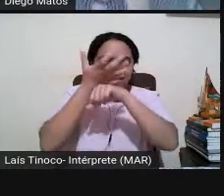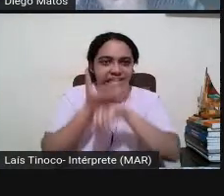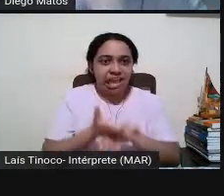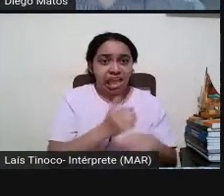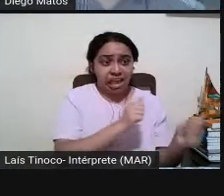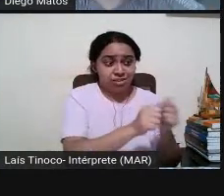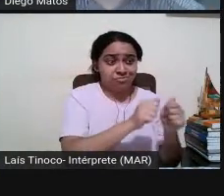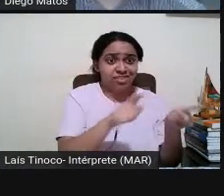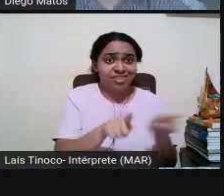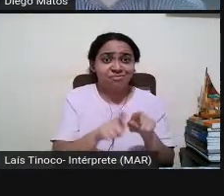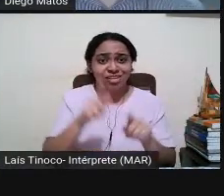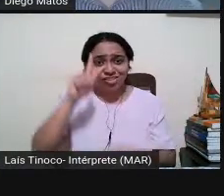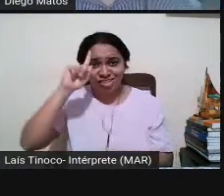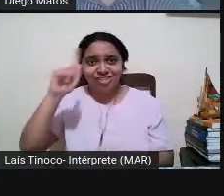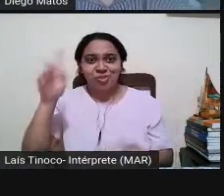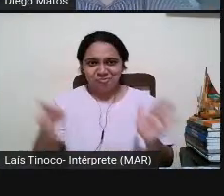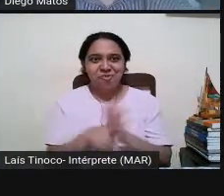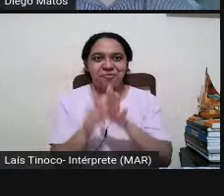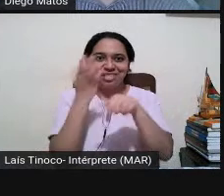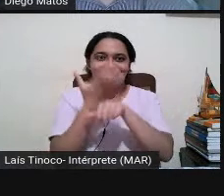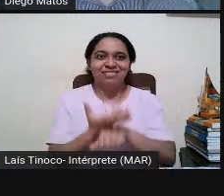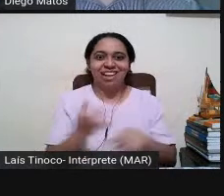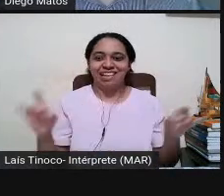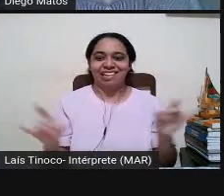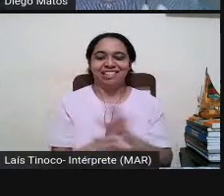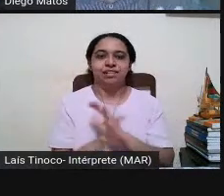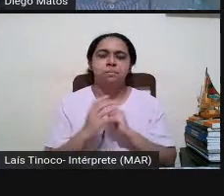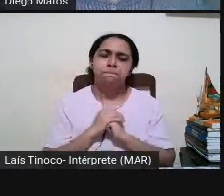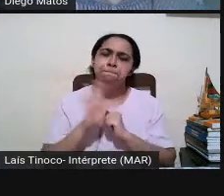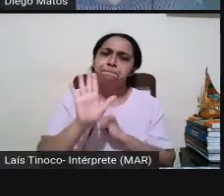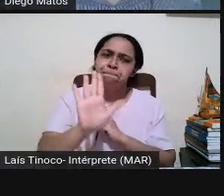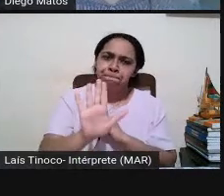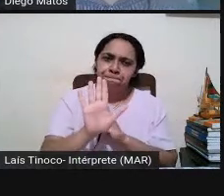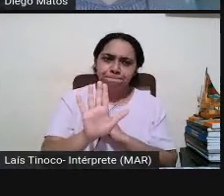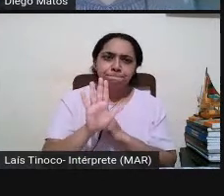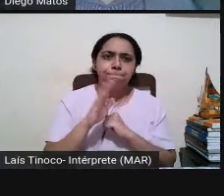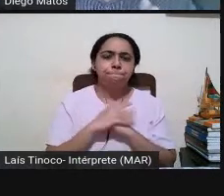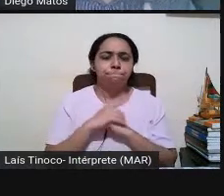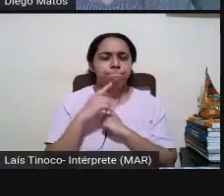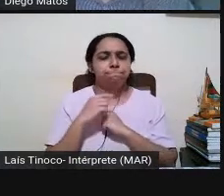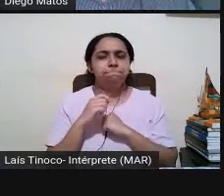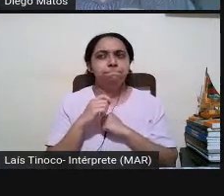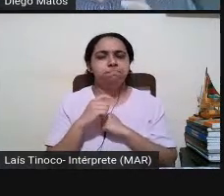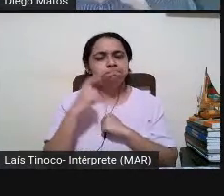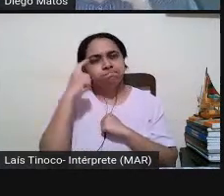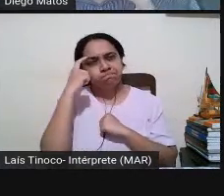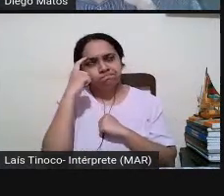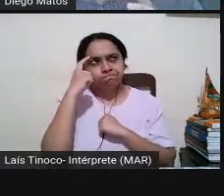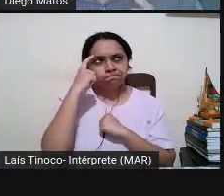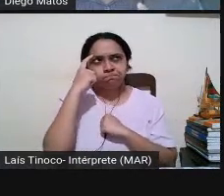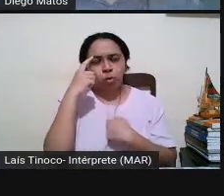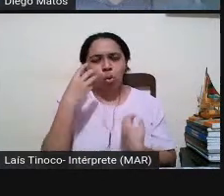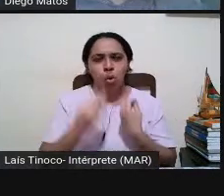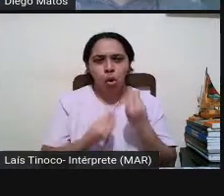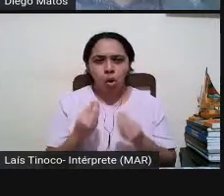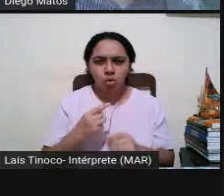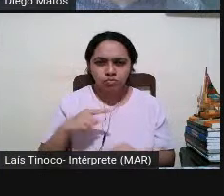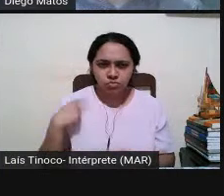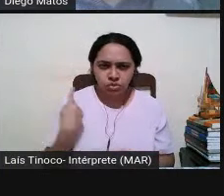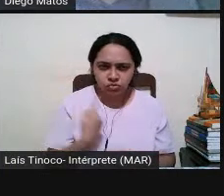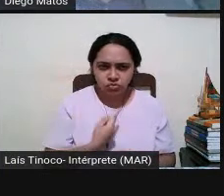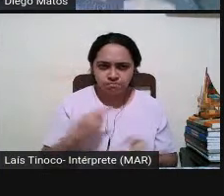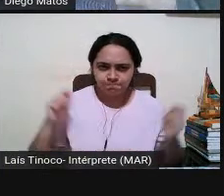gestão Tá mas vamos vamos parar aqui um pouquinho e vamos saber como é que a gente pode